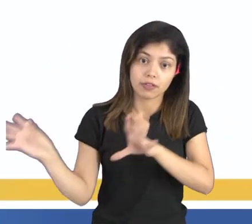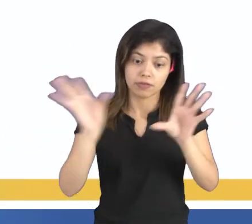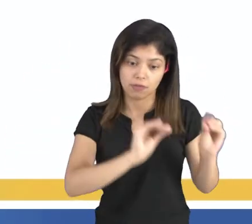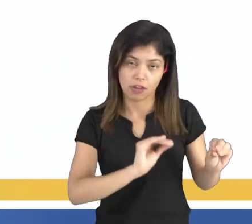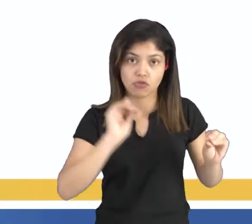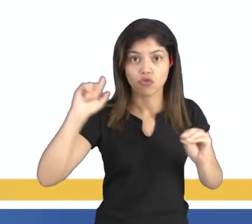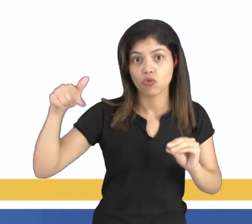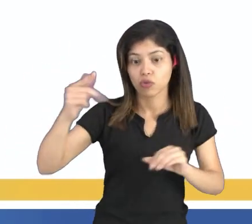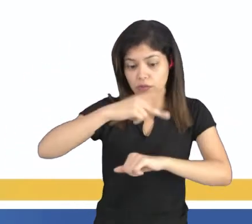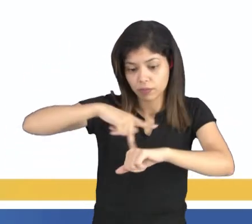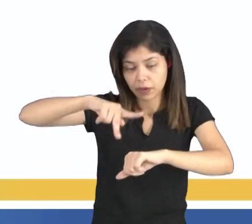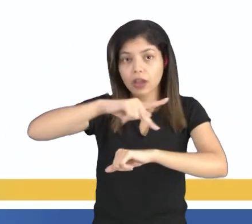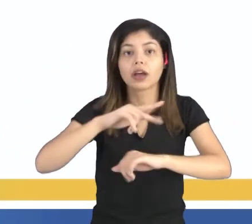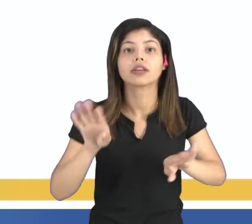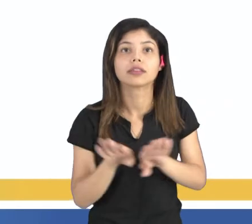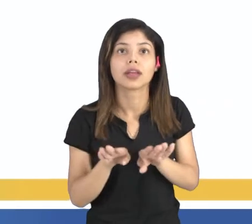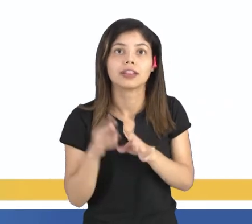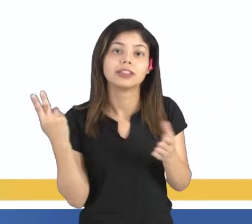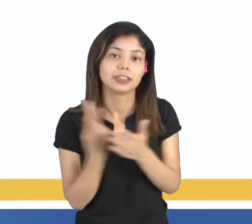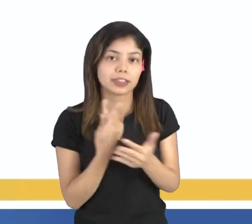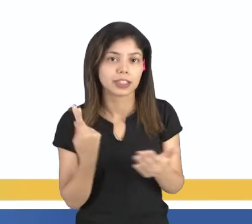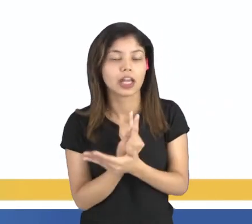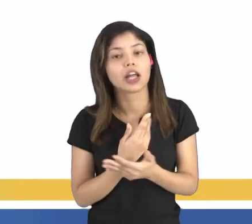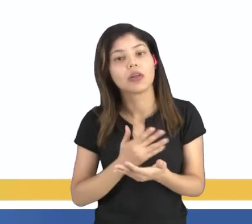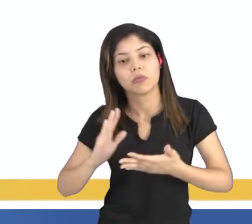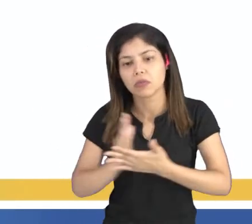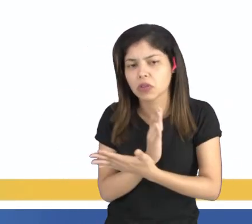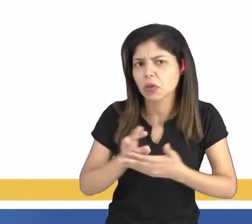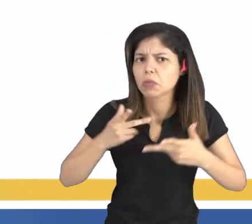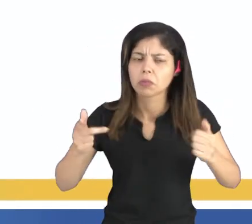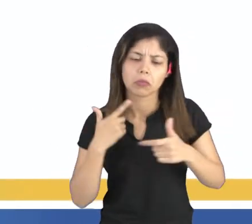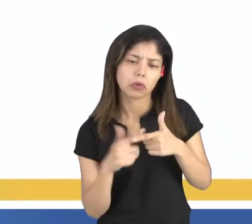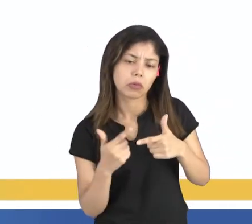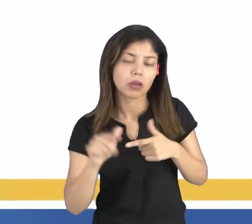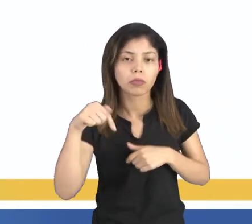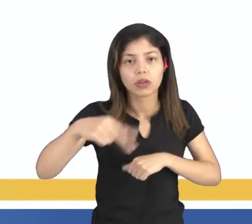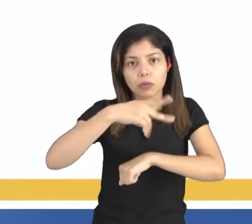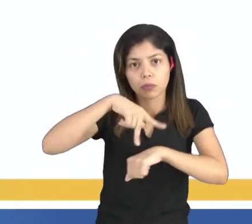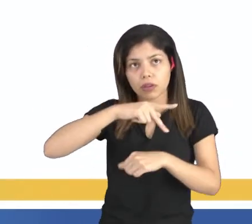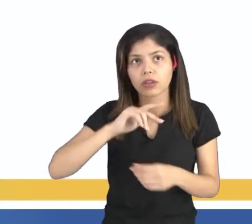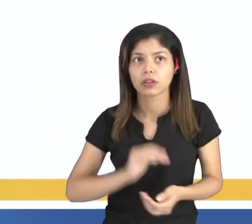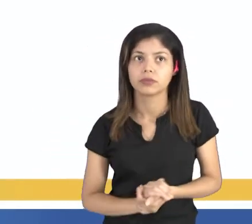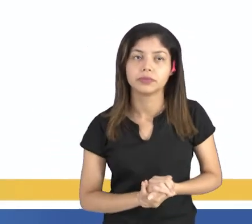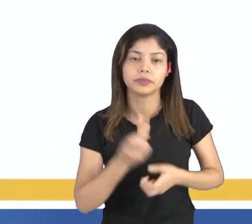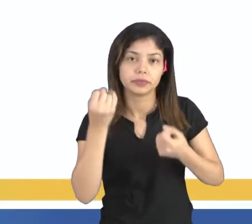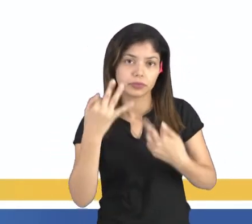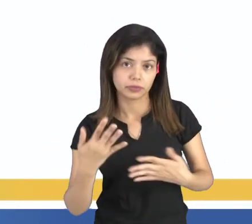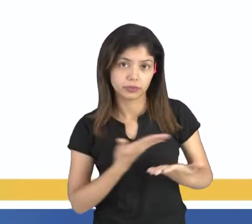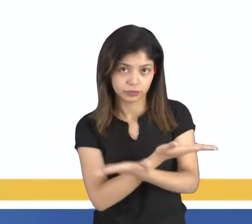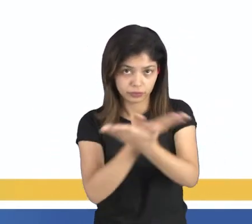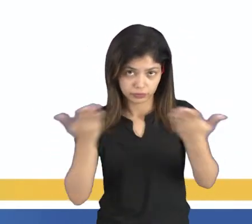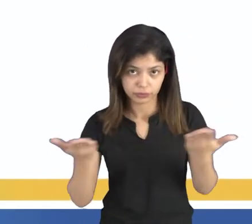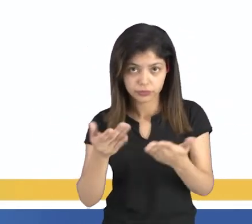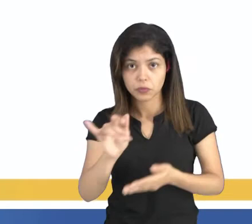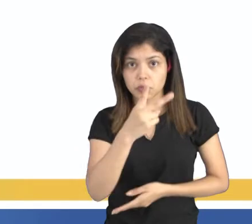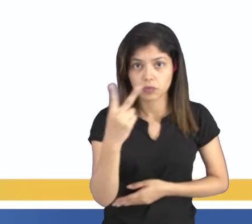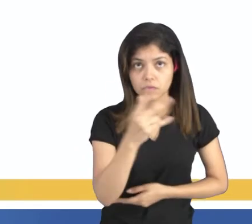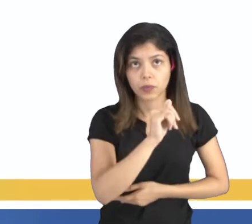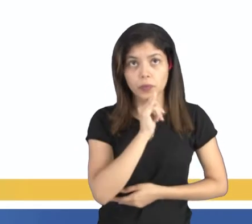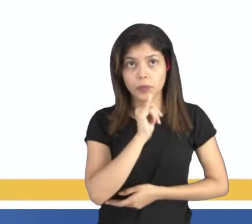vieram de outros países e deram errado por algum motivo aqui no país. Eu citei dois exemplos,